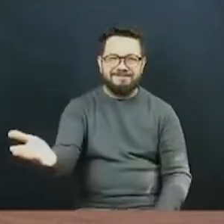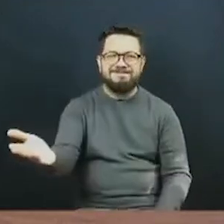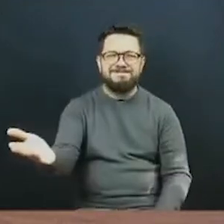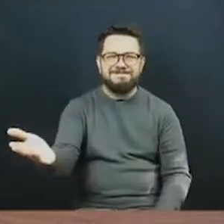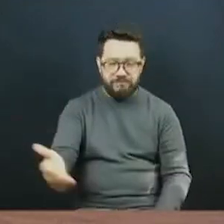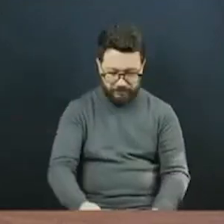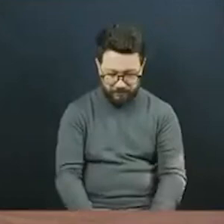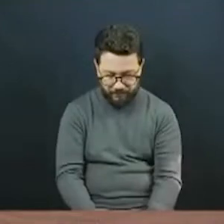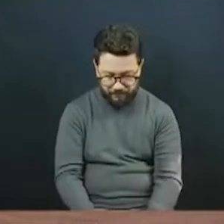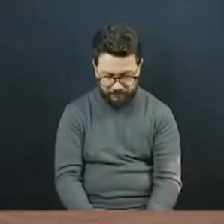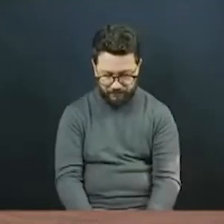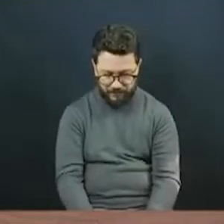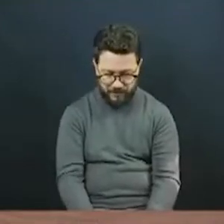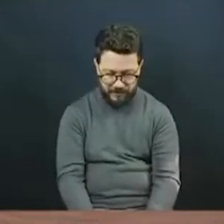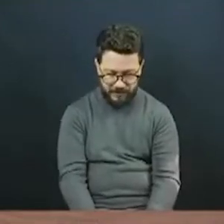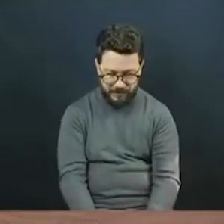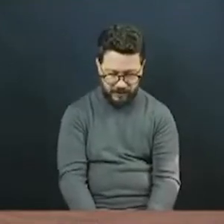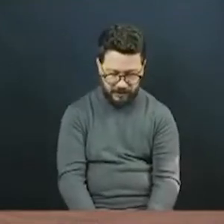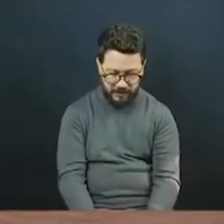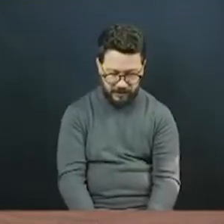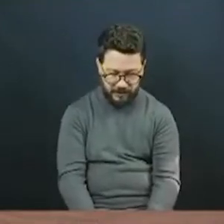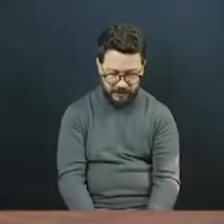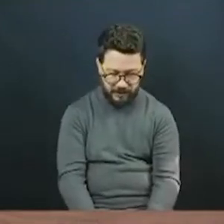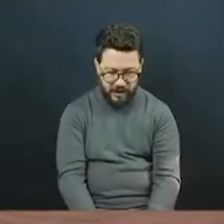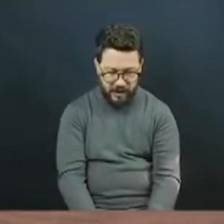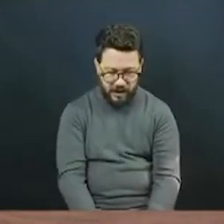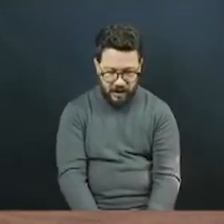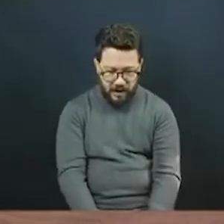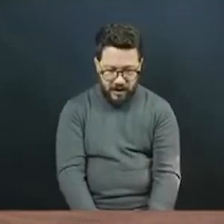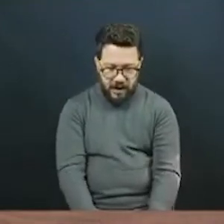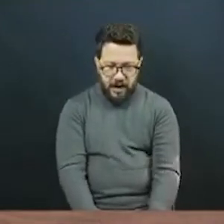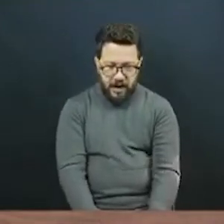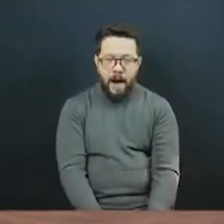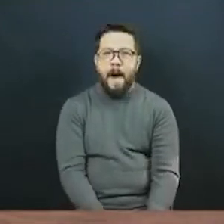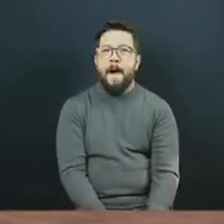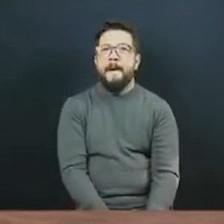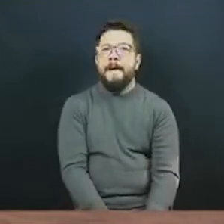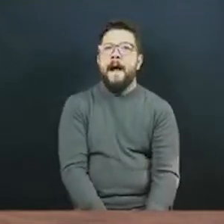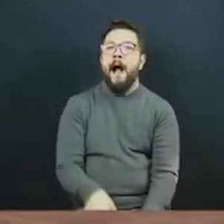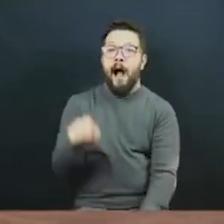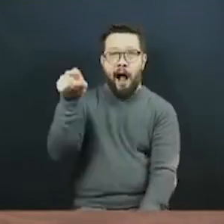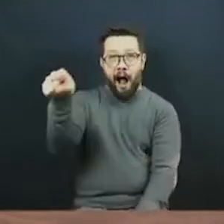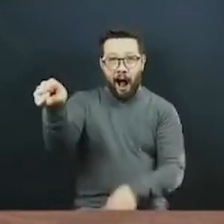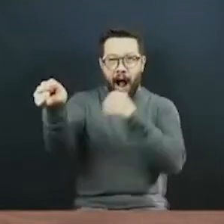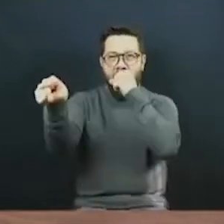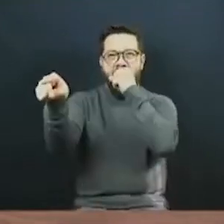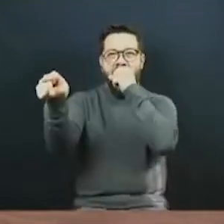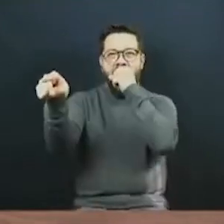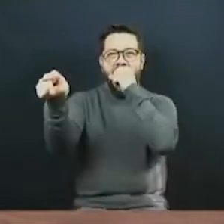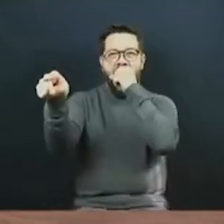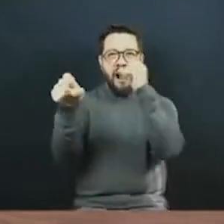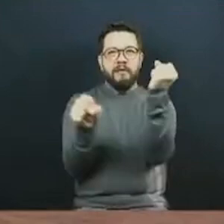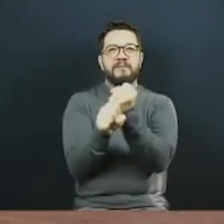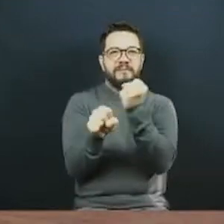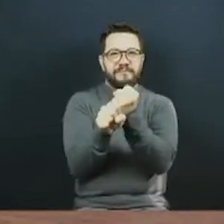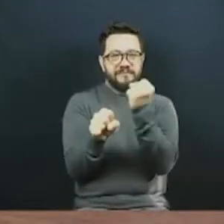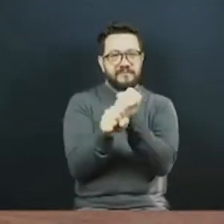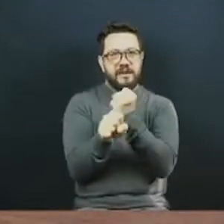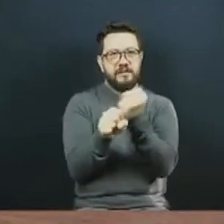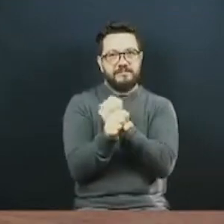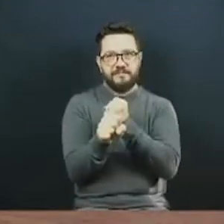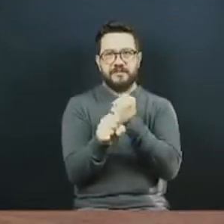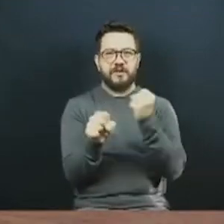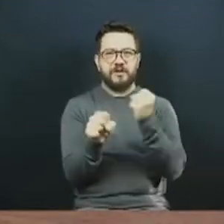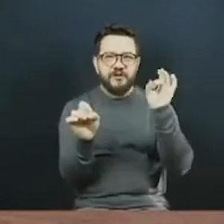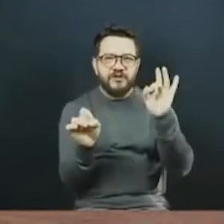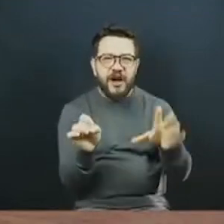foi feita em vários lotes, né, vereador Sabino? Não é só um lote. O que aconteceu ontem, na verdade, não foi a inauguração da